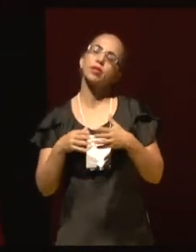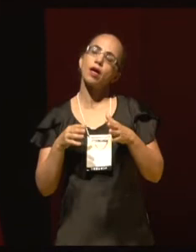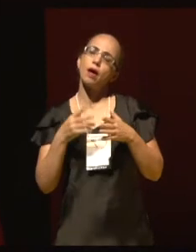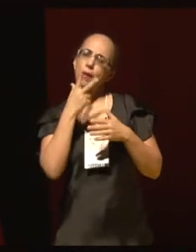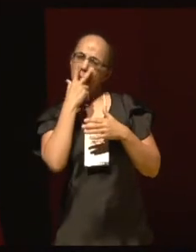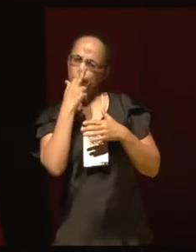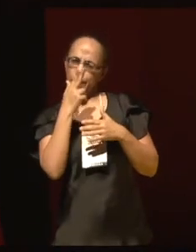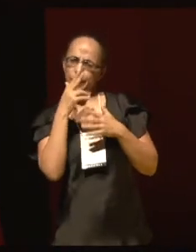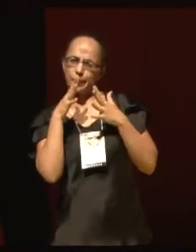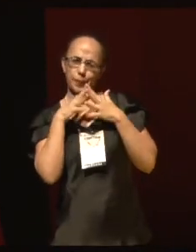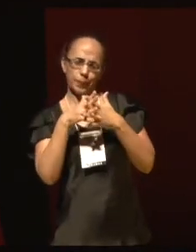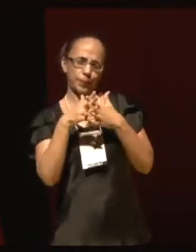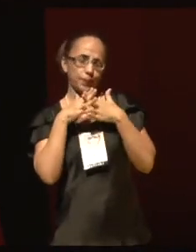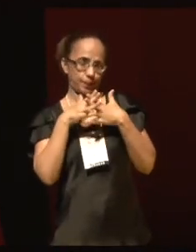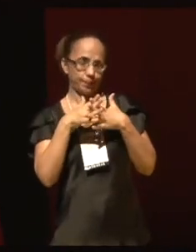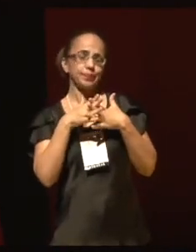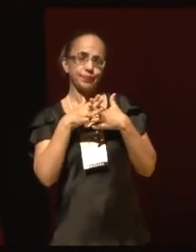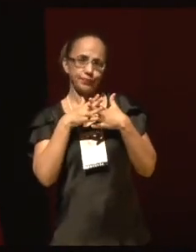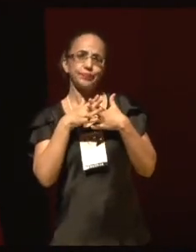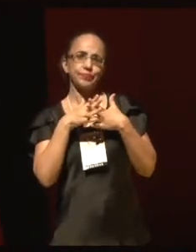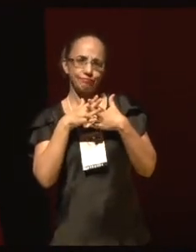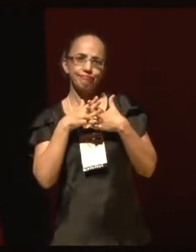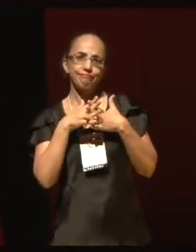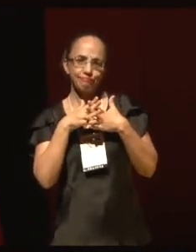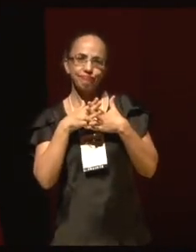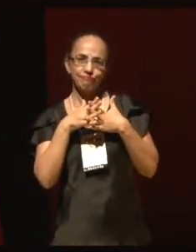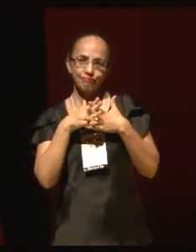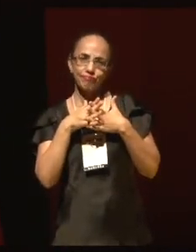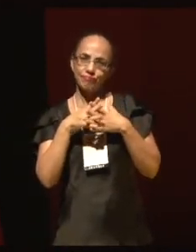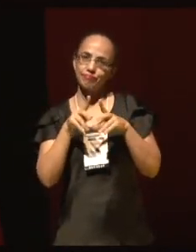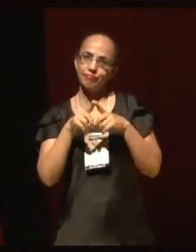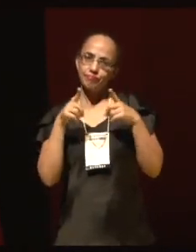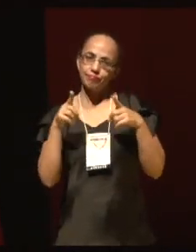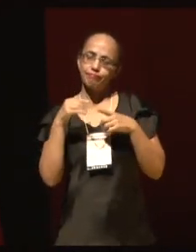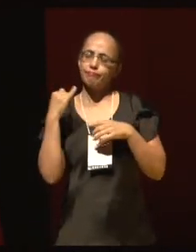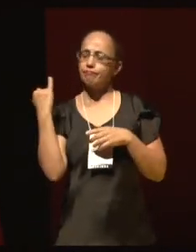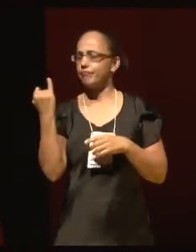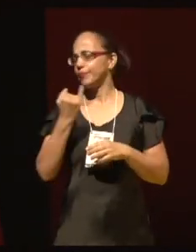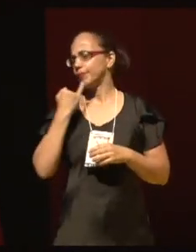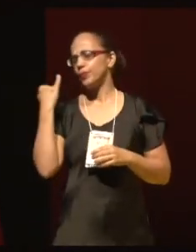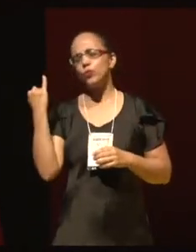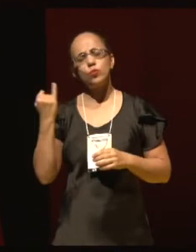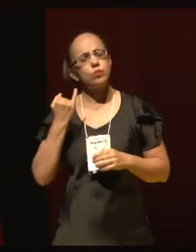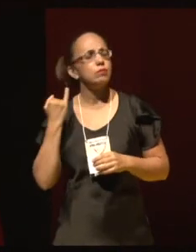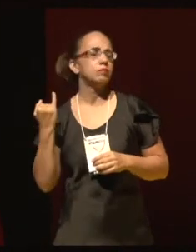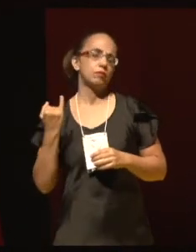Parece um pouco complexo tudo isso, mas é muito importante.